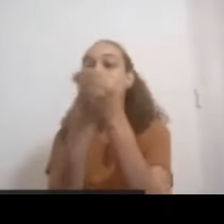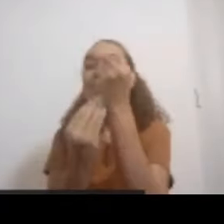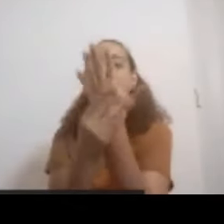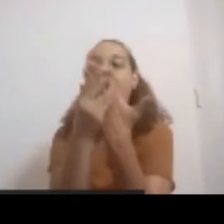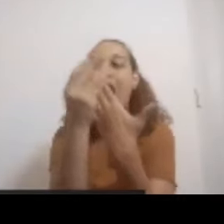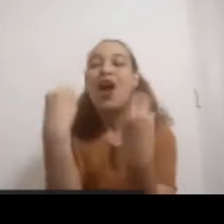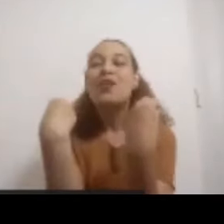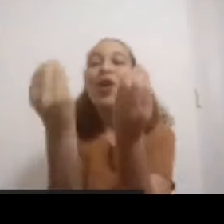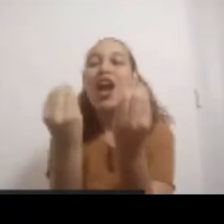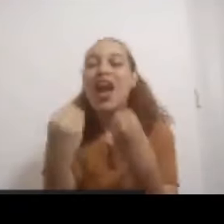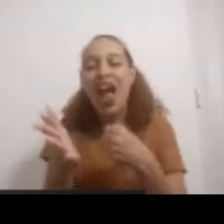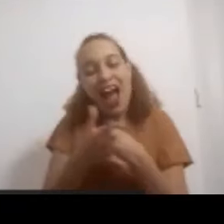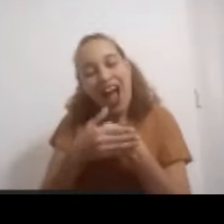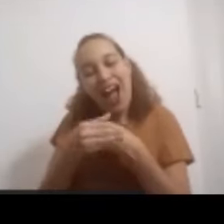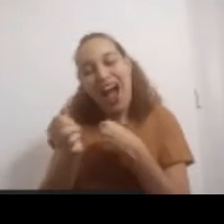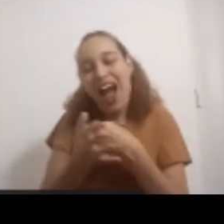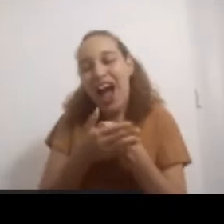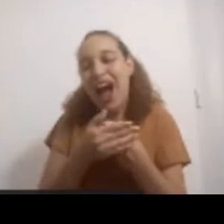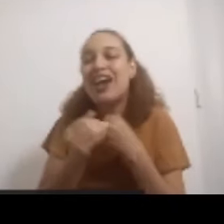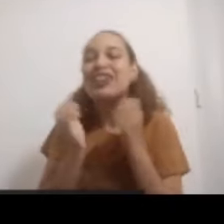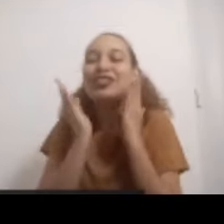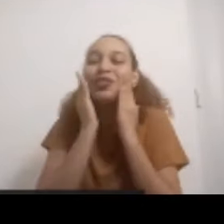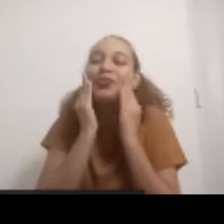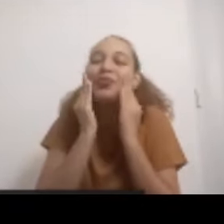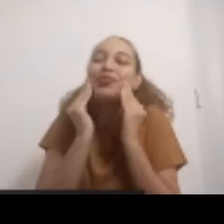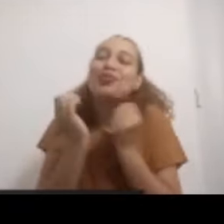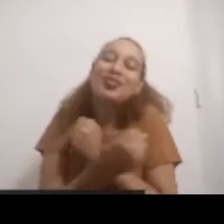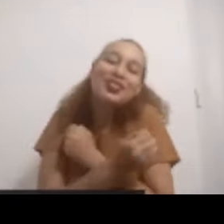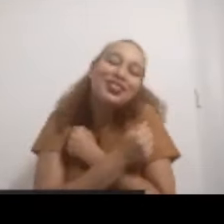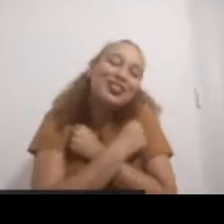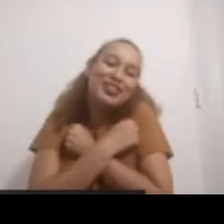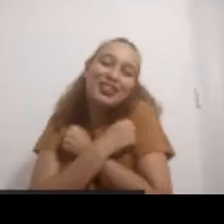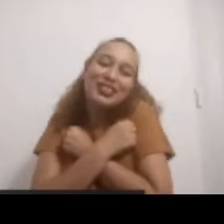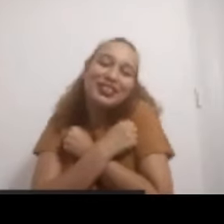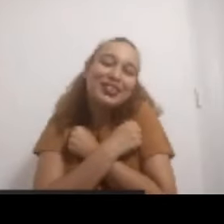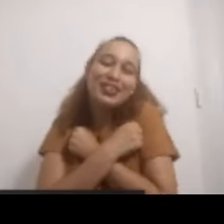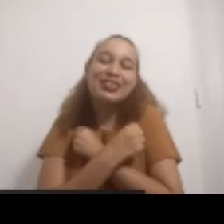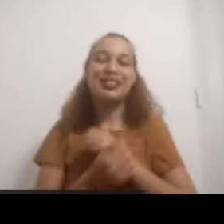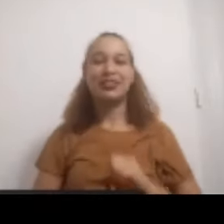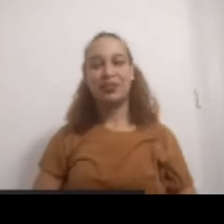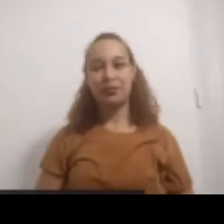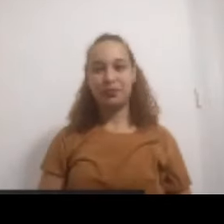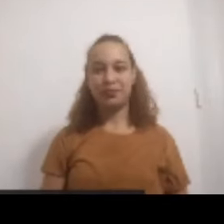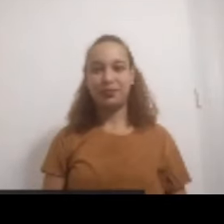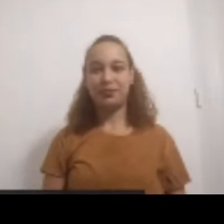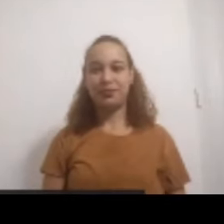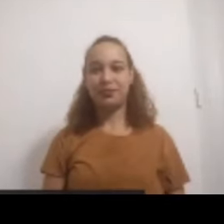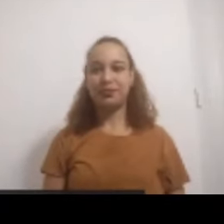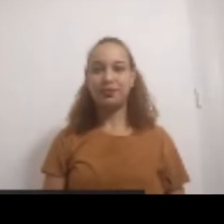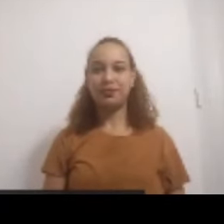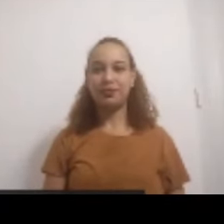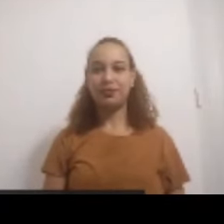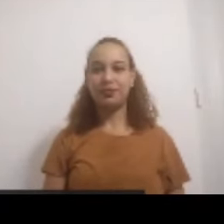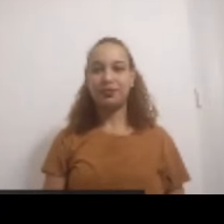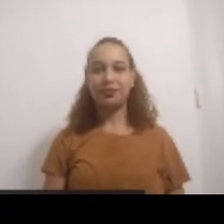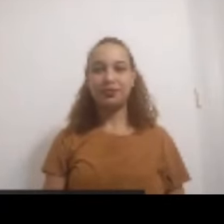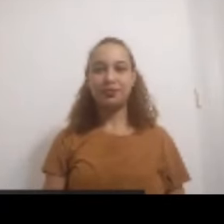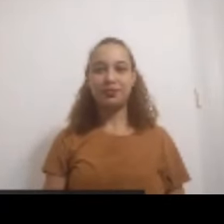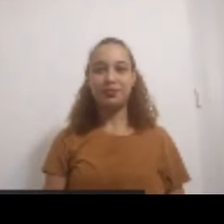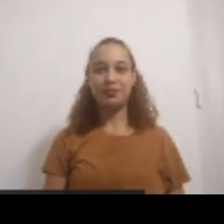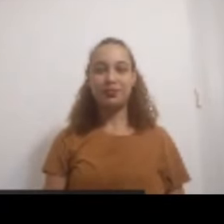cuidar e acolher. Uma personagem de blusa amarela acaricia o cabelo preto.